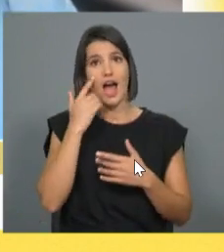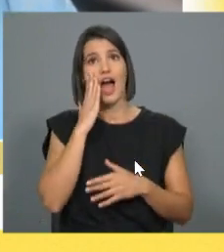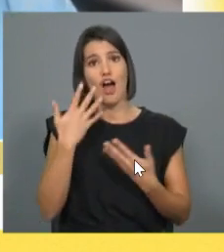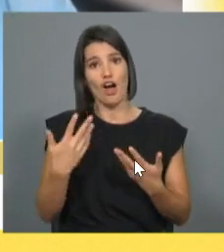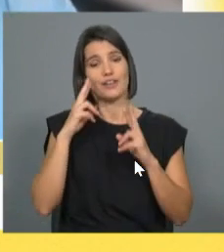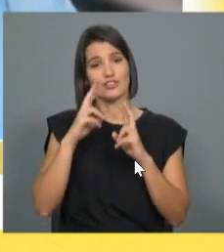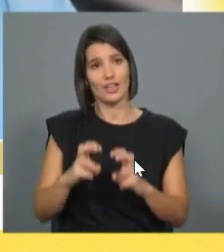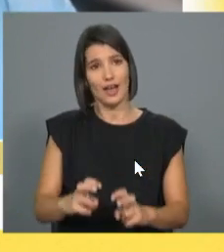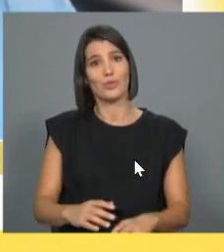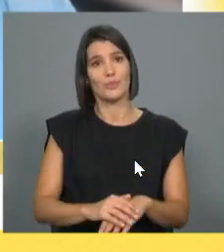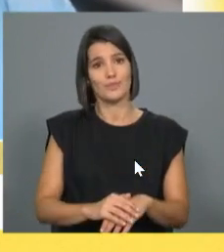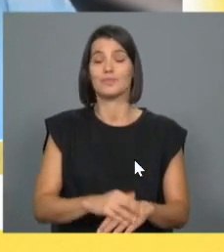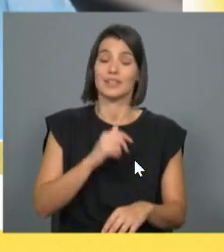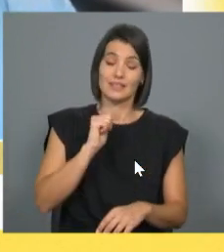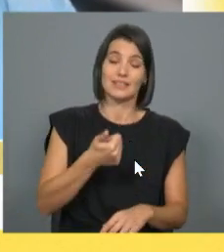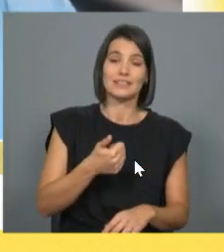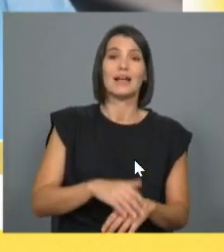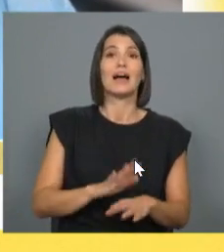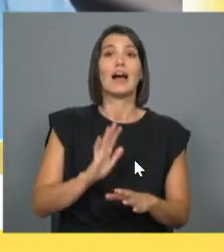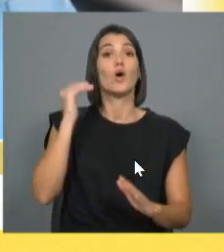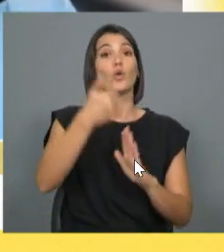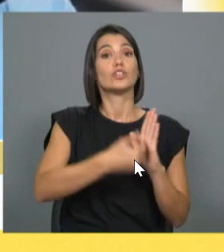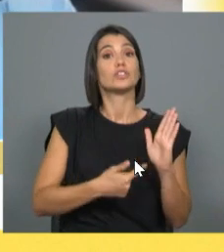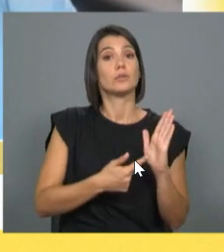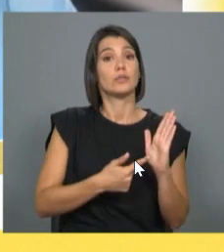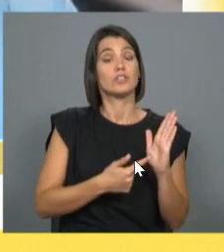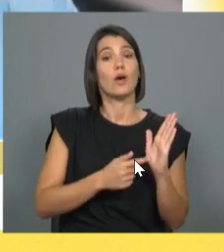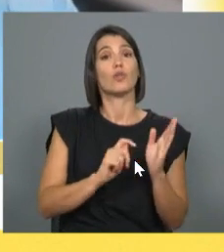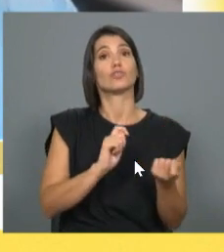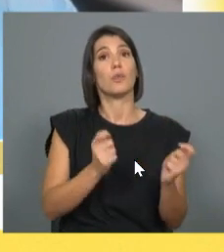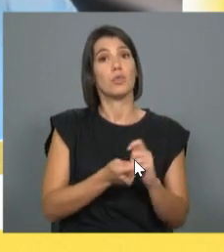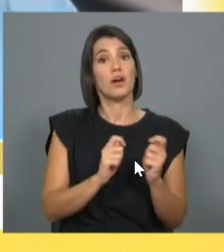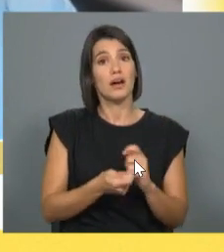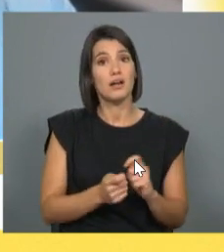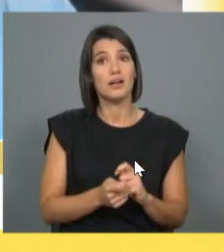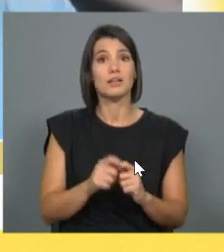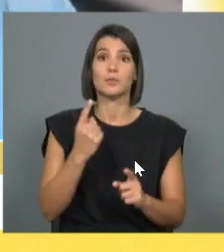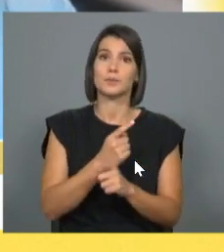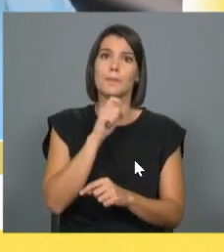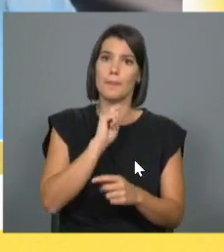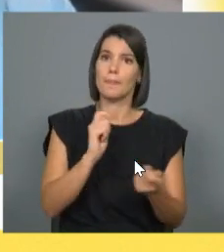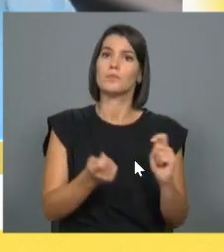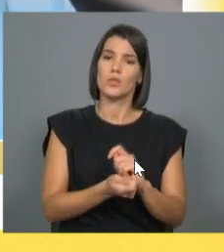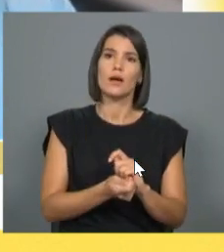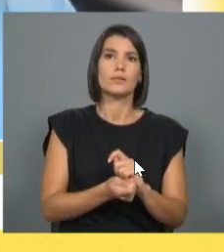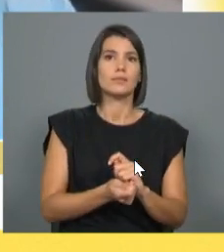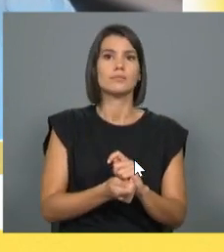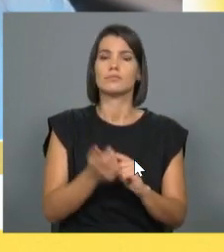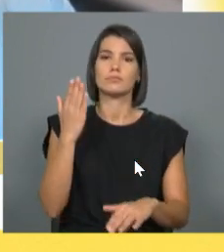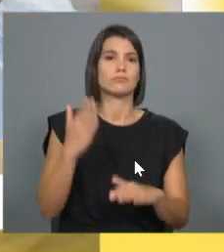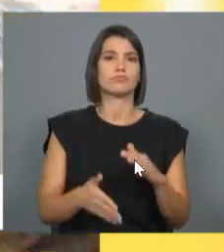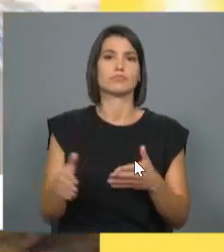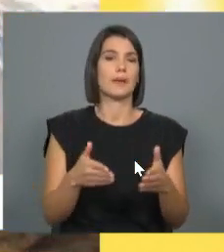exatamente. Mas vamos a Constituição está a ser mudada e as coisas podem mudar totalmente de